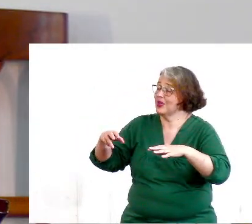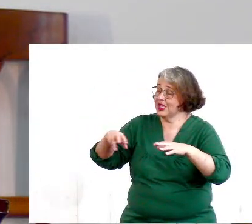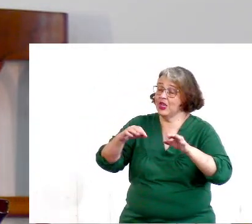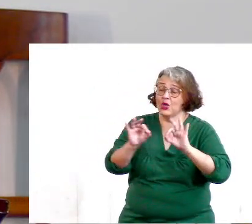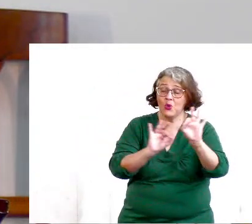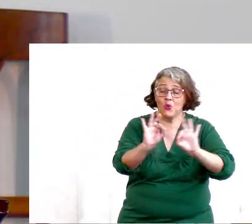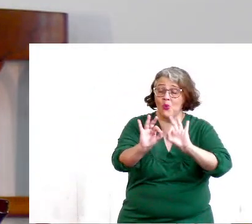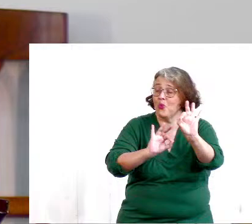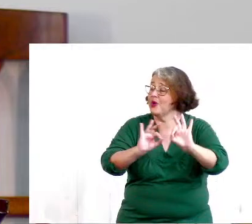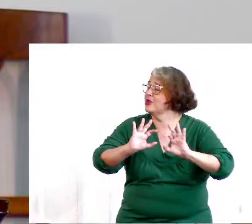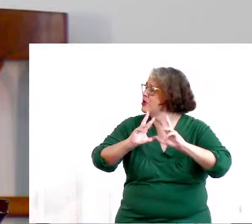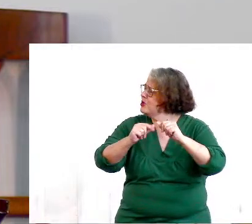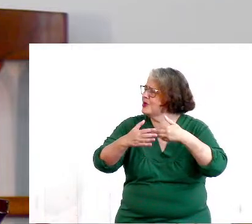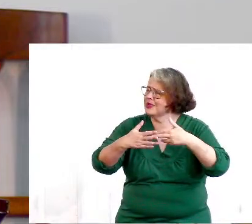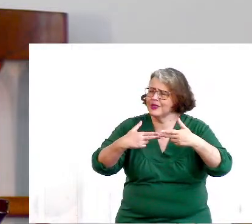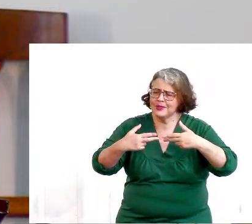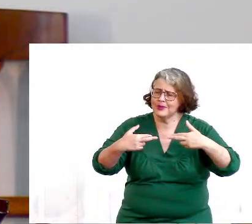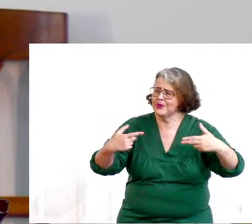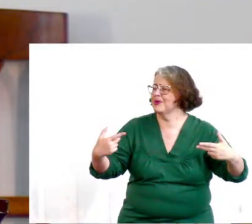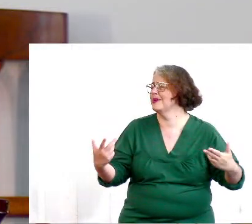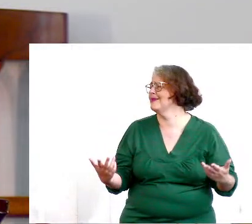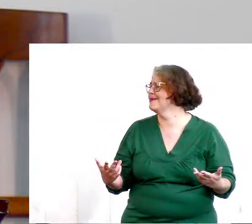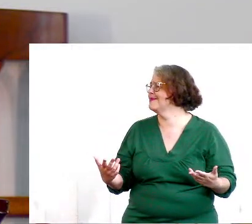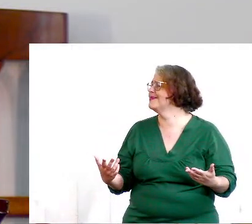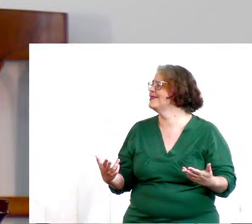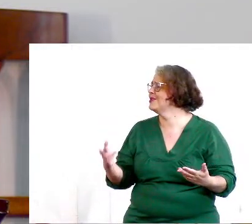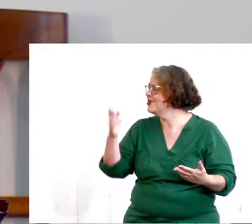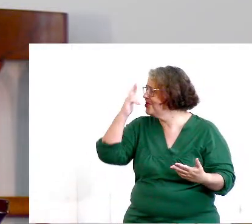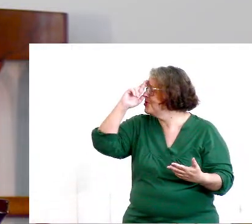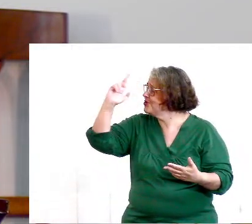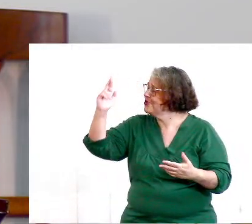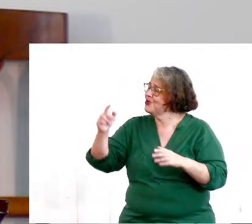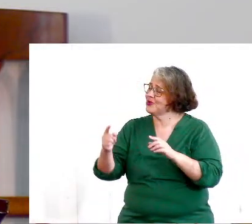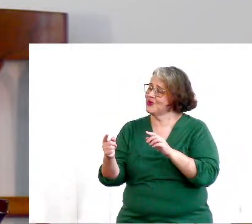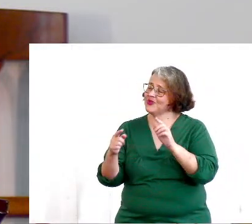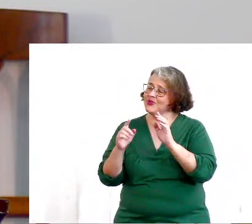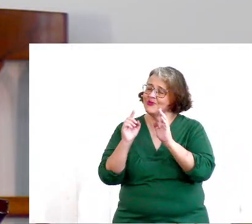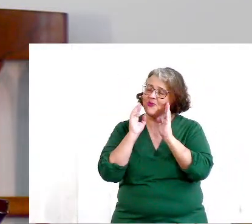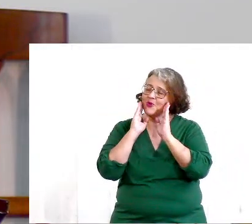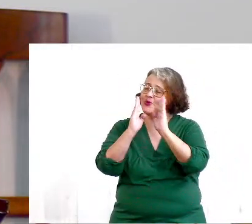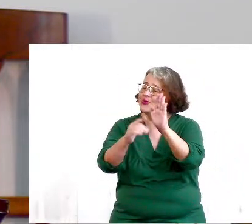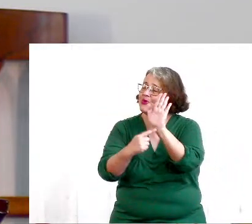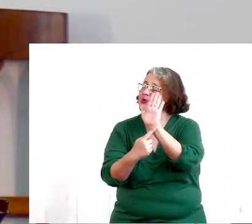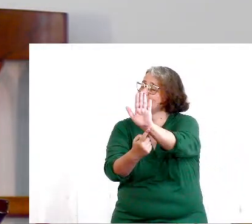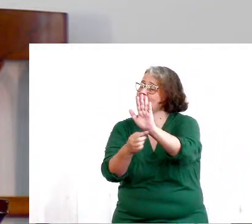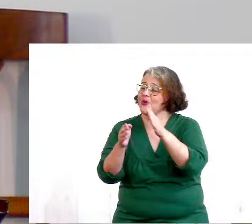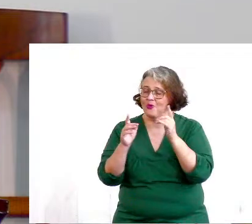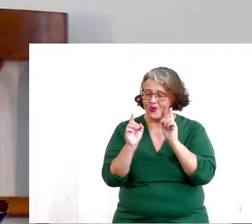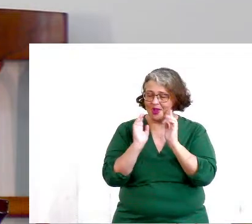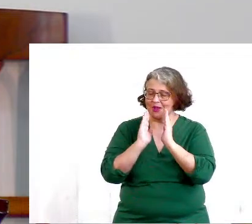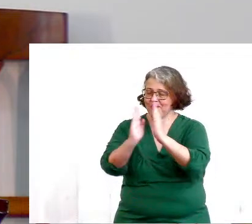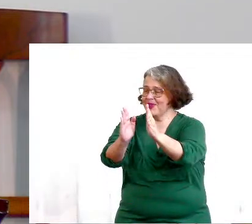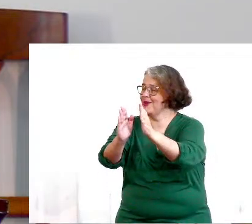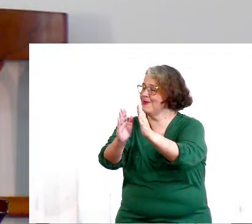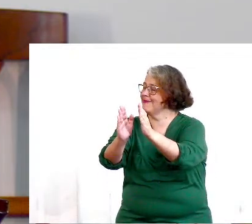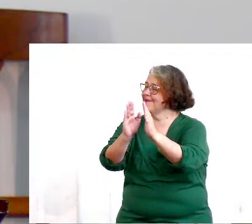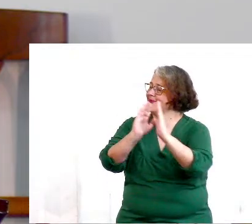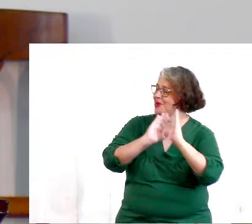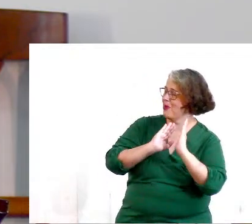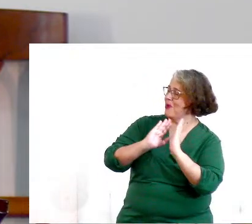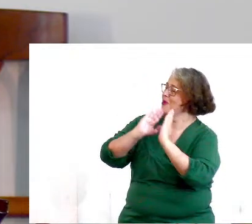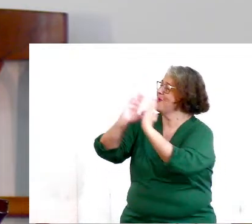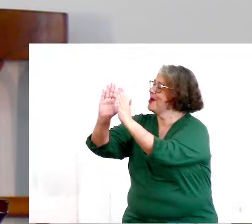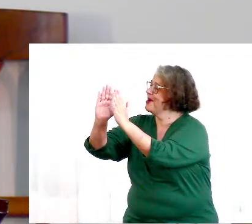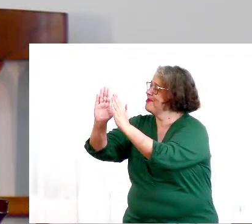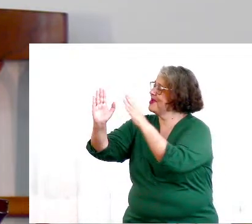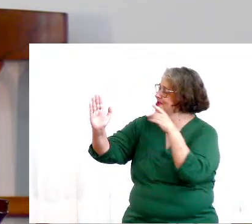tudo, exaltar porque o Senhor nos apontou um caminho. Fomos criados para caminharmos para ti, para